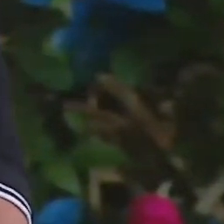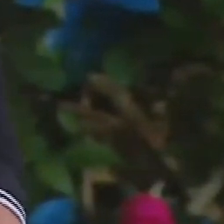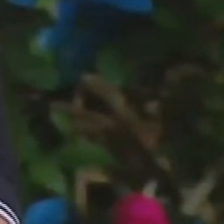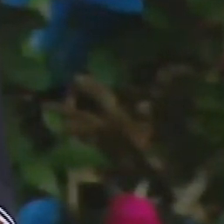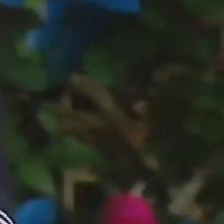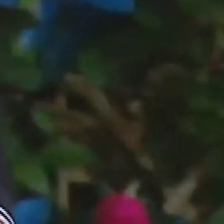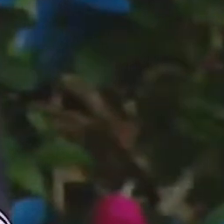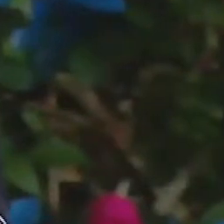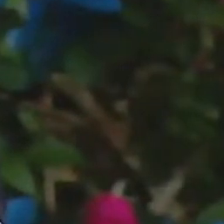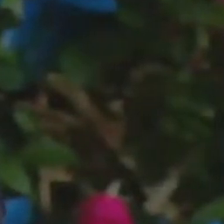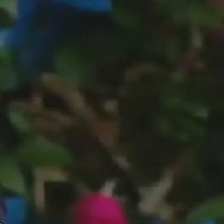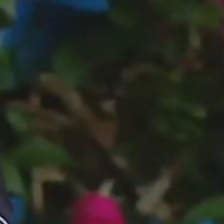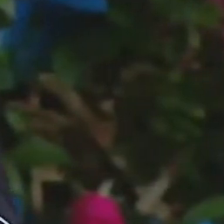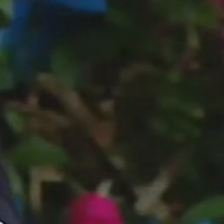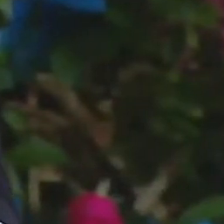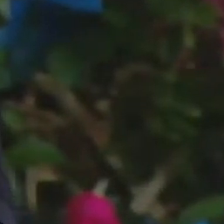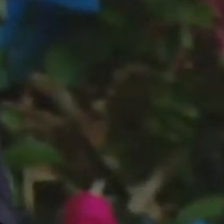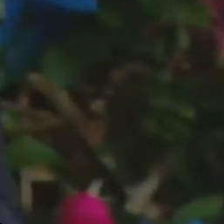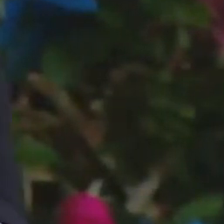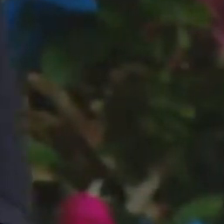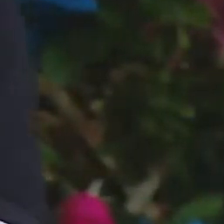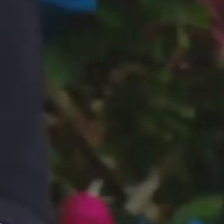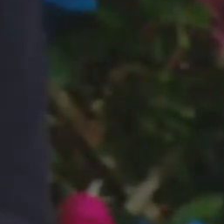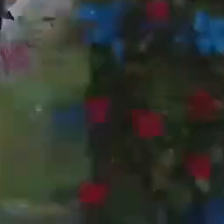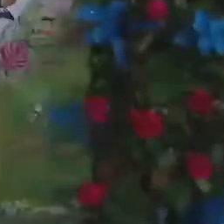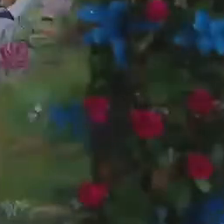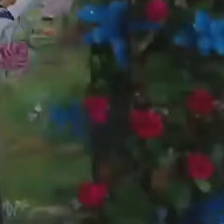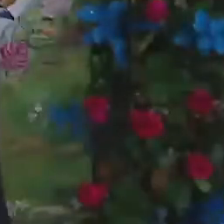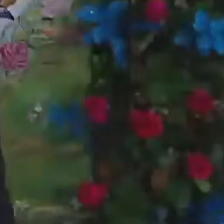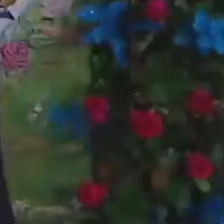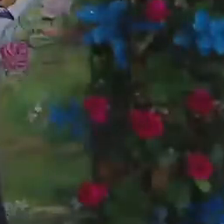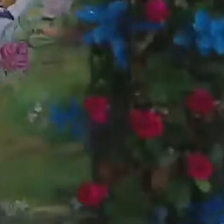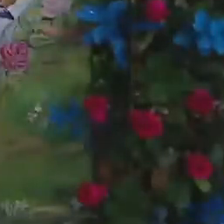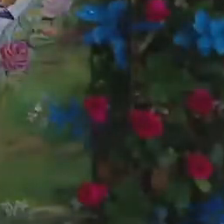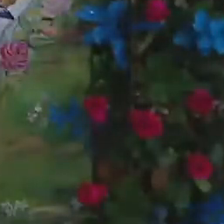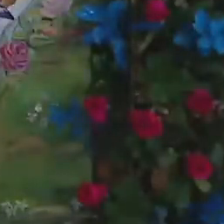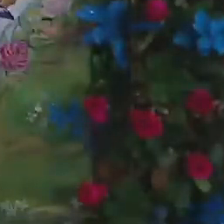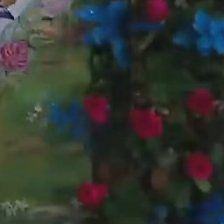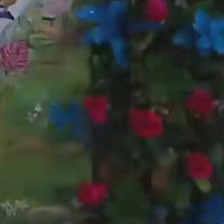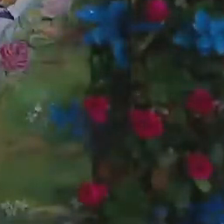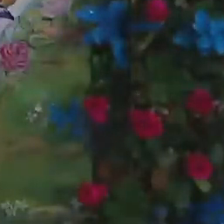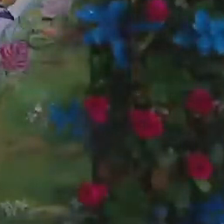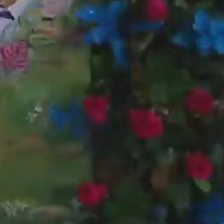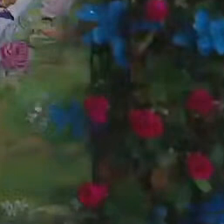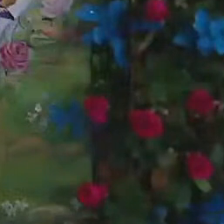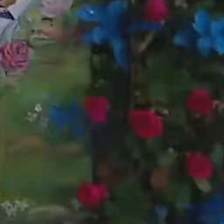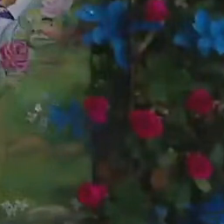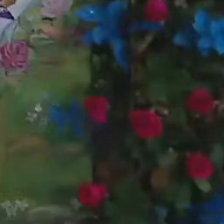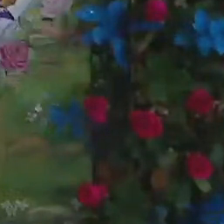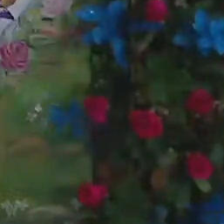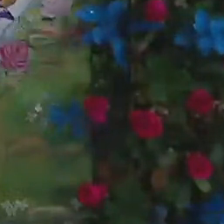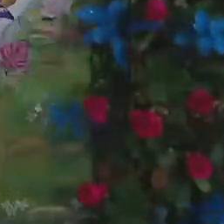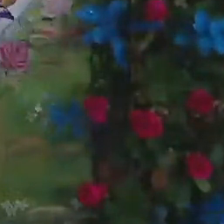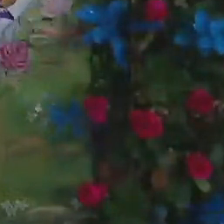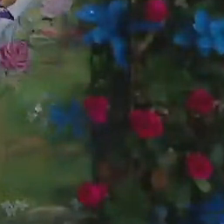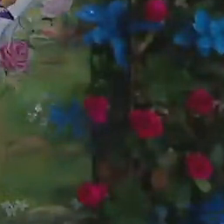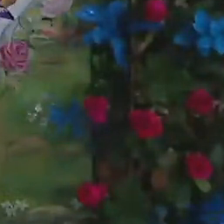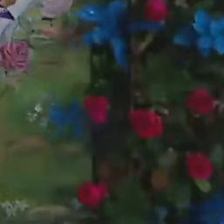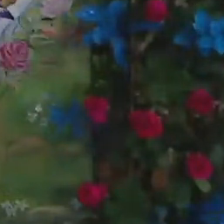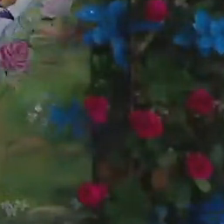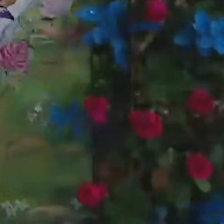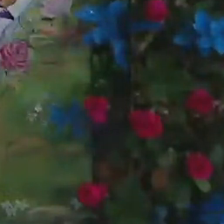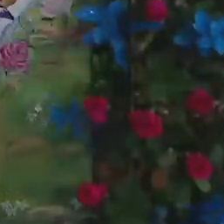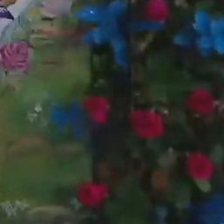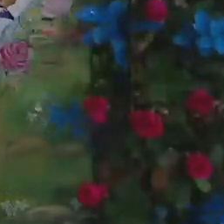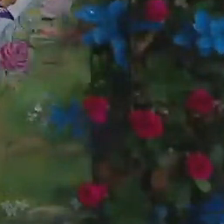terço, vamos juntos neste momento rezar. Com alegria, eu quero acolher aqui a Wanda, ministra que estará conosco conduzindo este terço.